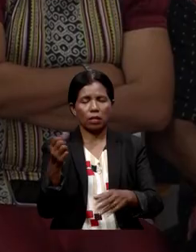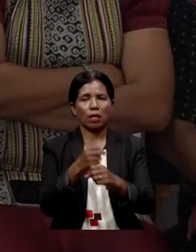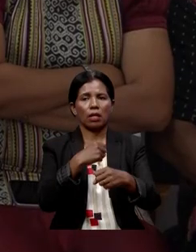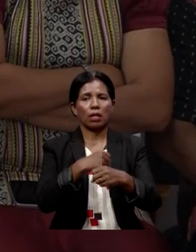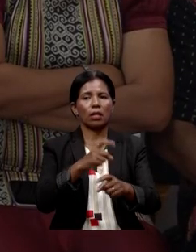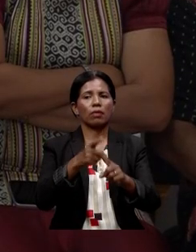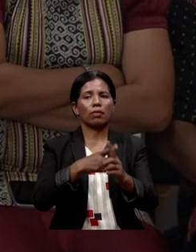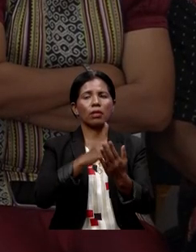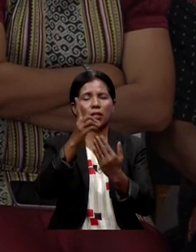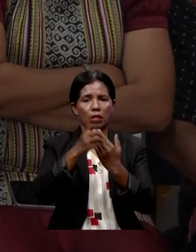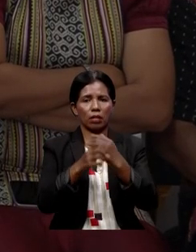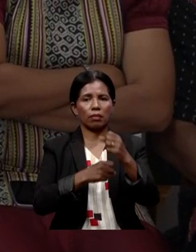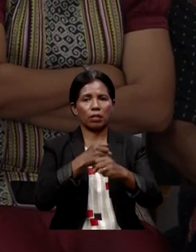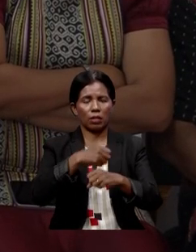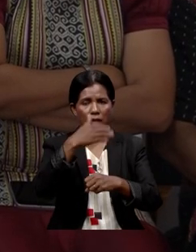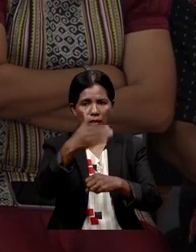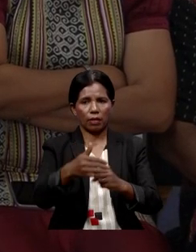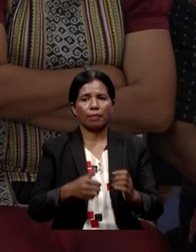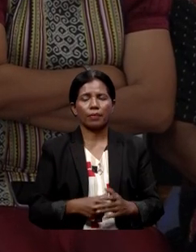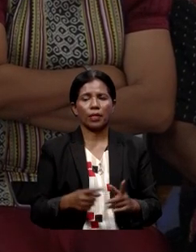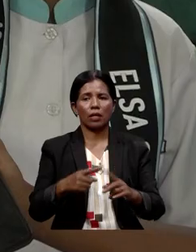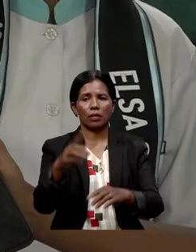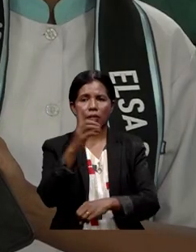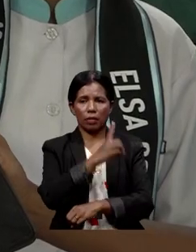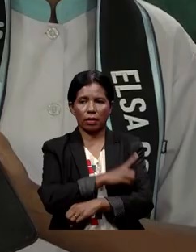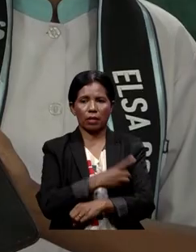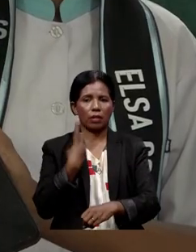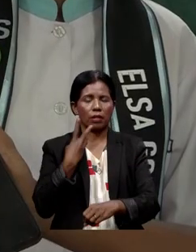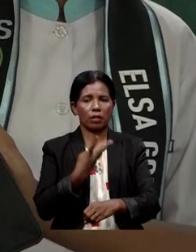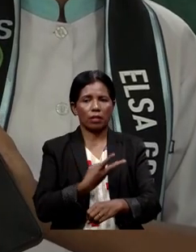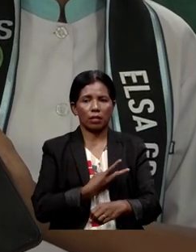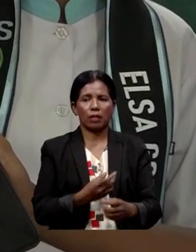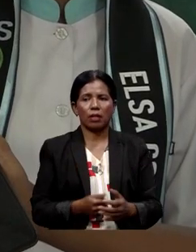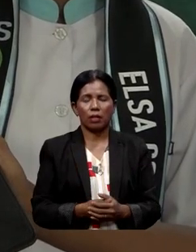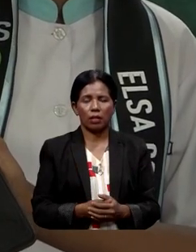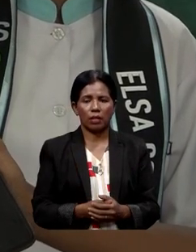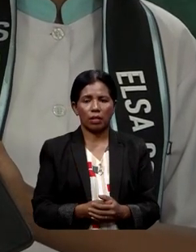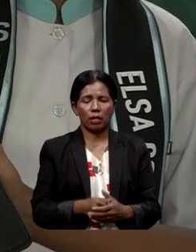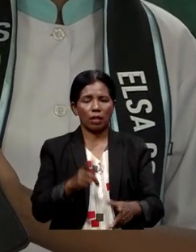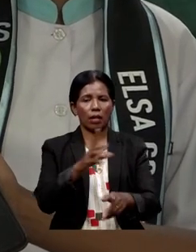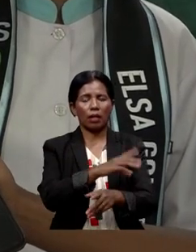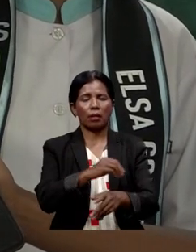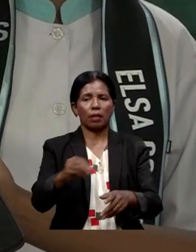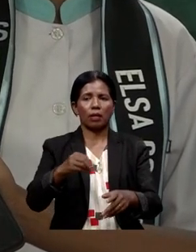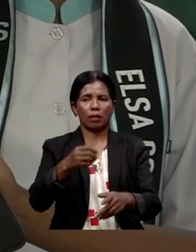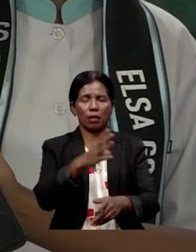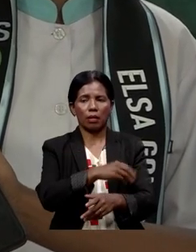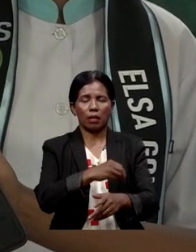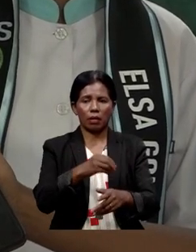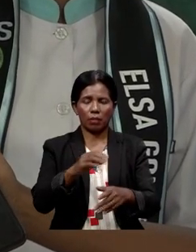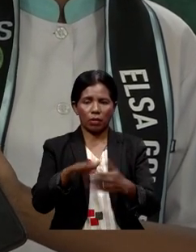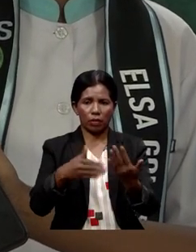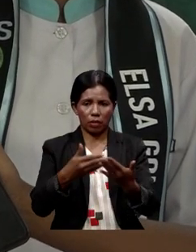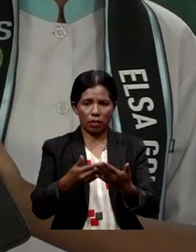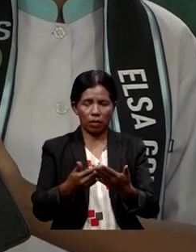ia fulan dezembro tinang ne nebe ohi itania be judicista sira nebe mak